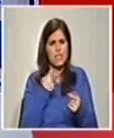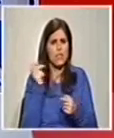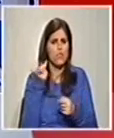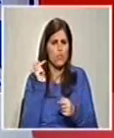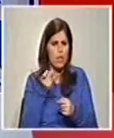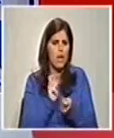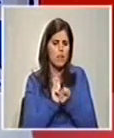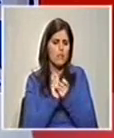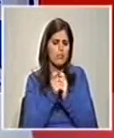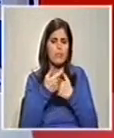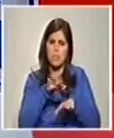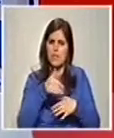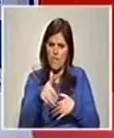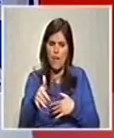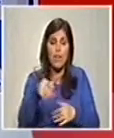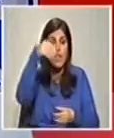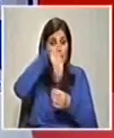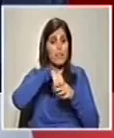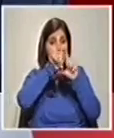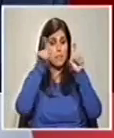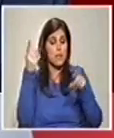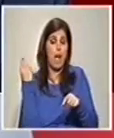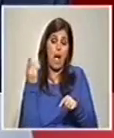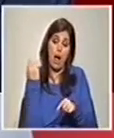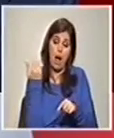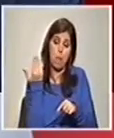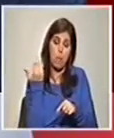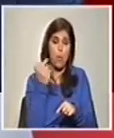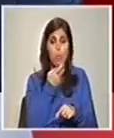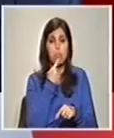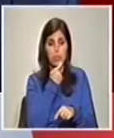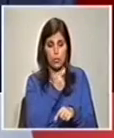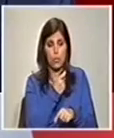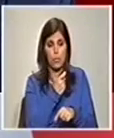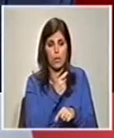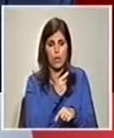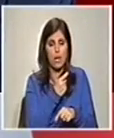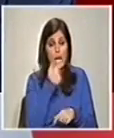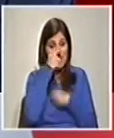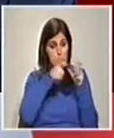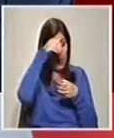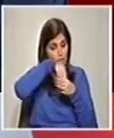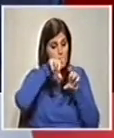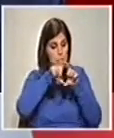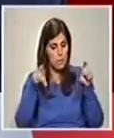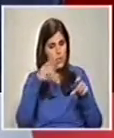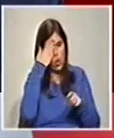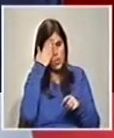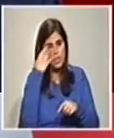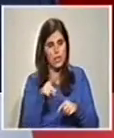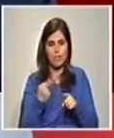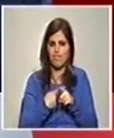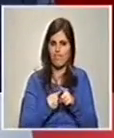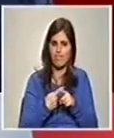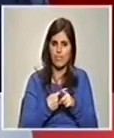por ela, mas e ela existe. Dentro das empresas, estava a perguntar há pouco, é muito importante que as pessoas que estão nas empresas também tenham esta consciência e que se entusiasmem, como eu vejo aqui